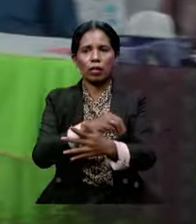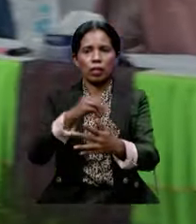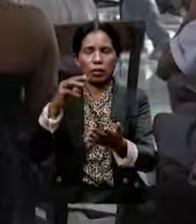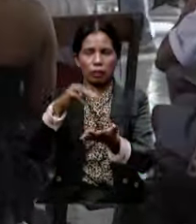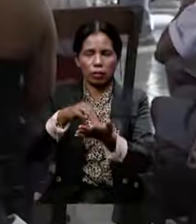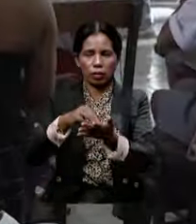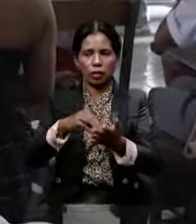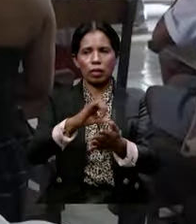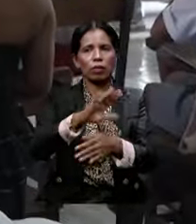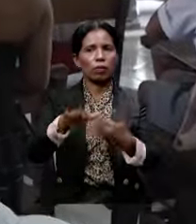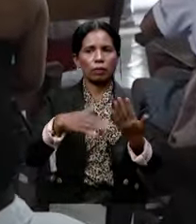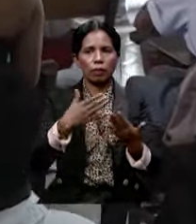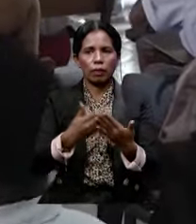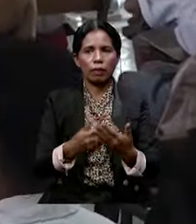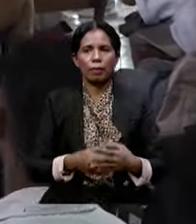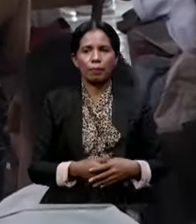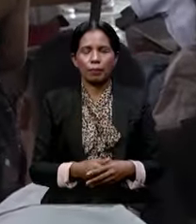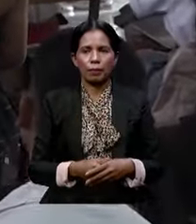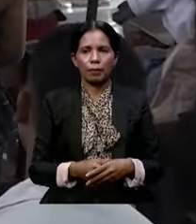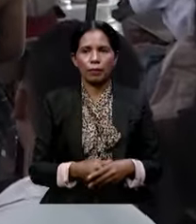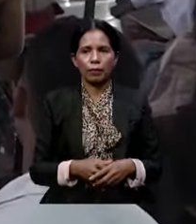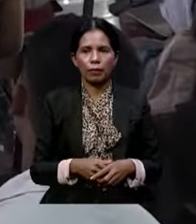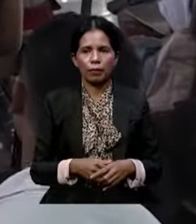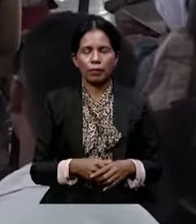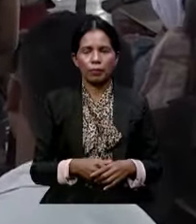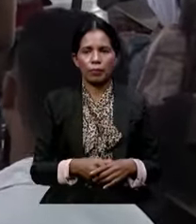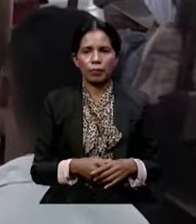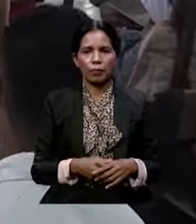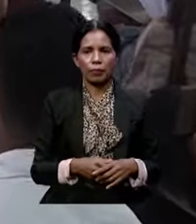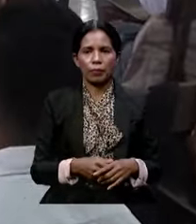geral Sira Selok. Emerenciana Martins, marido da Costa, GMN.